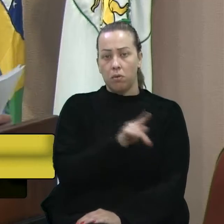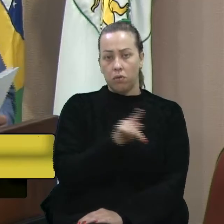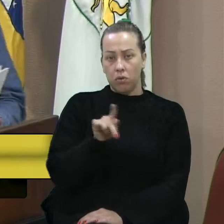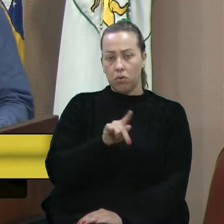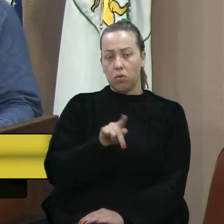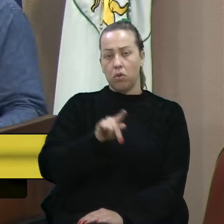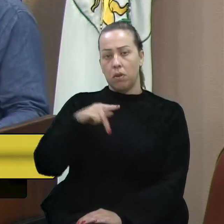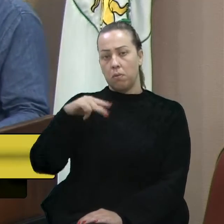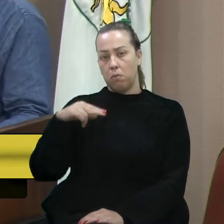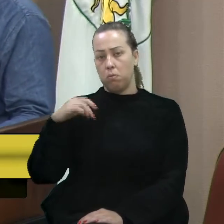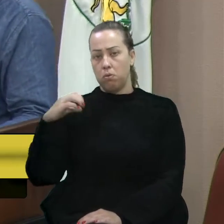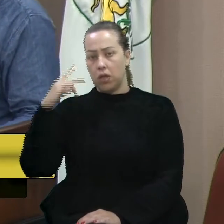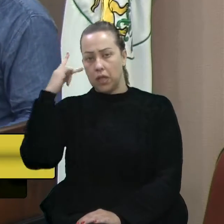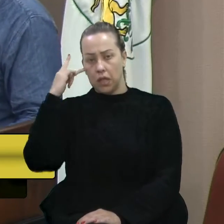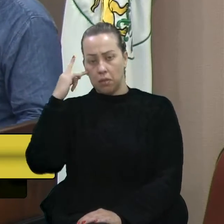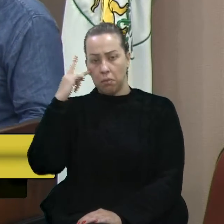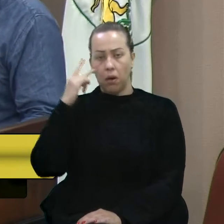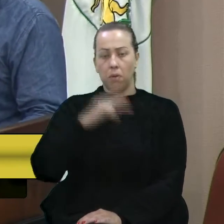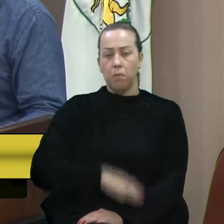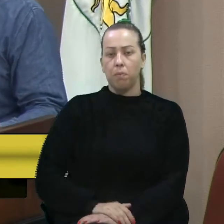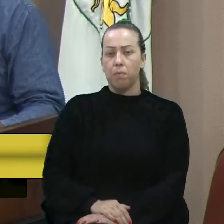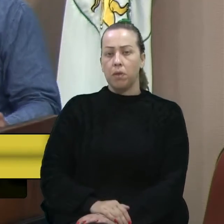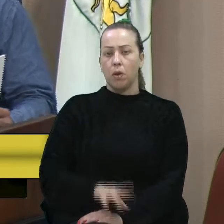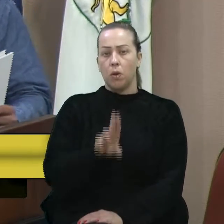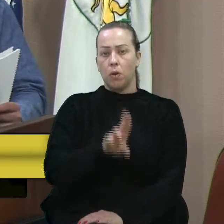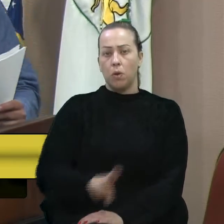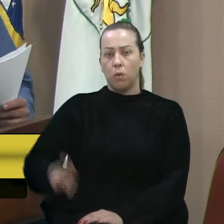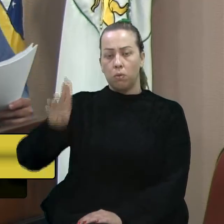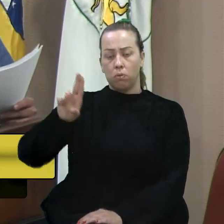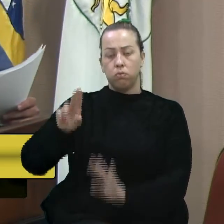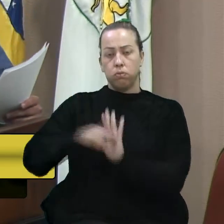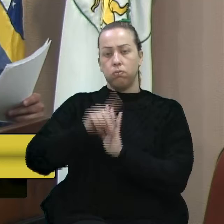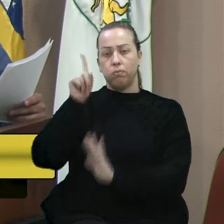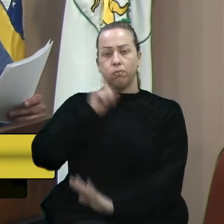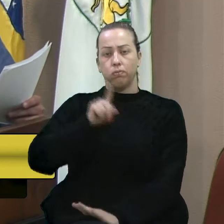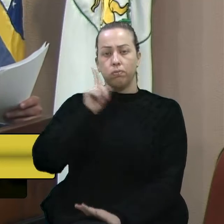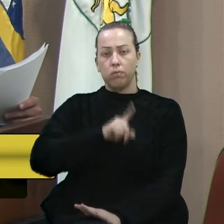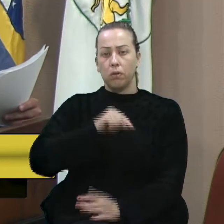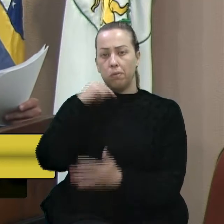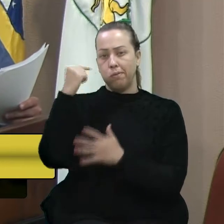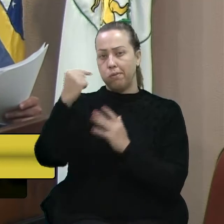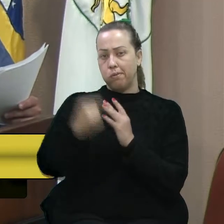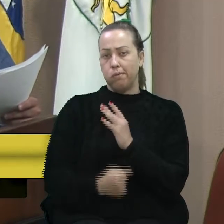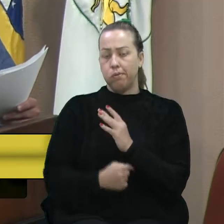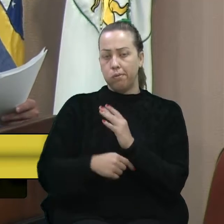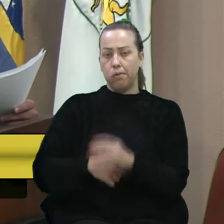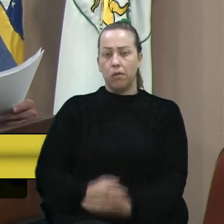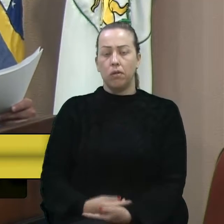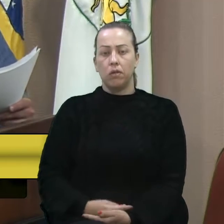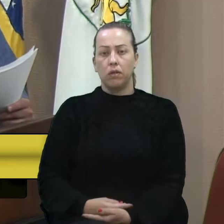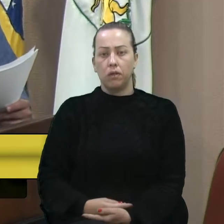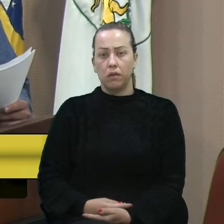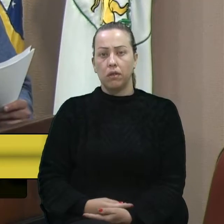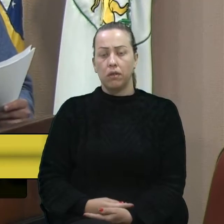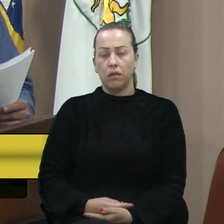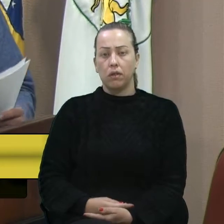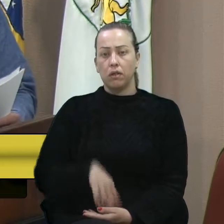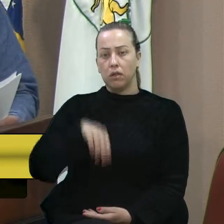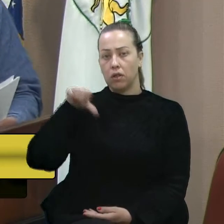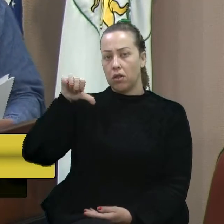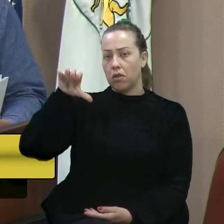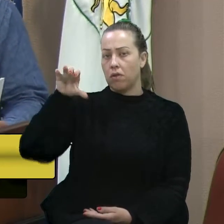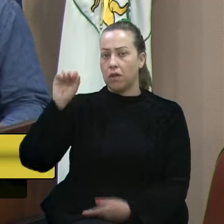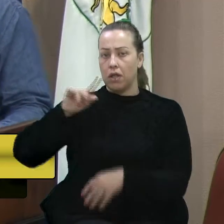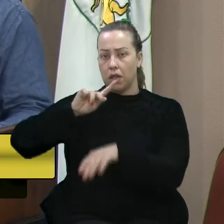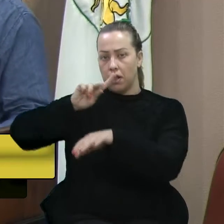Unicamp, na PUC de São Paulo, na Universidade de Genebra, em Harvard, em Cambridge, em Massachusetts. 90